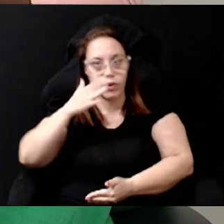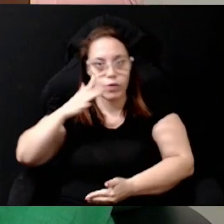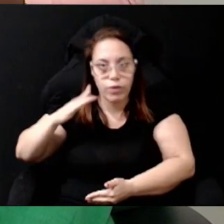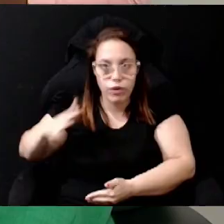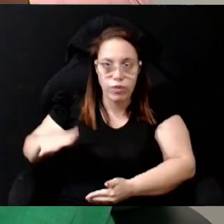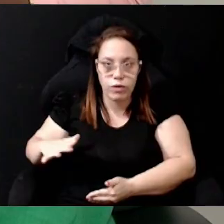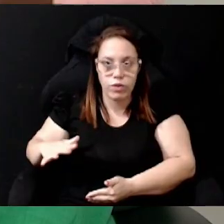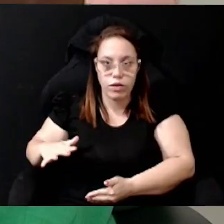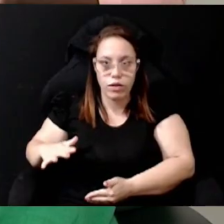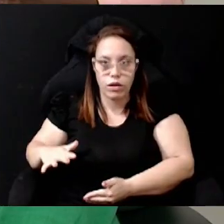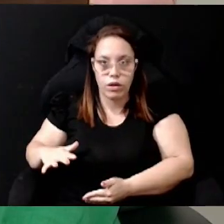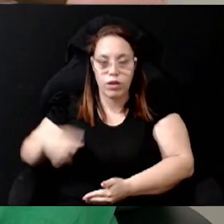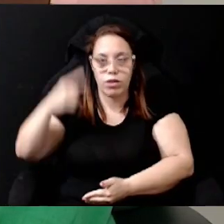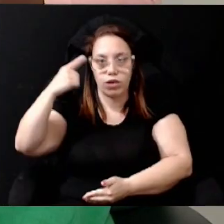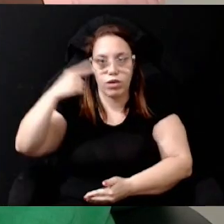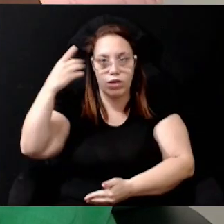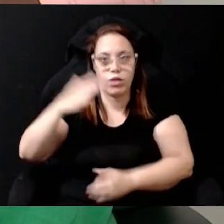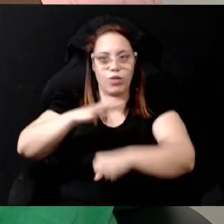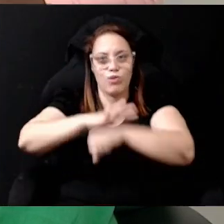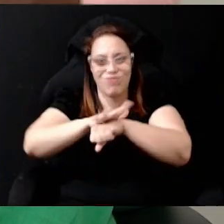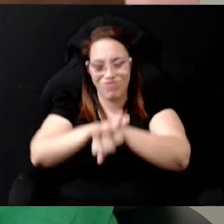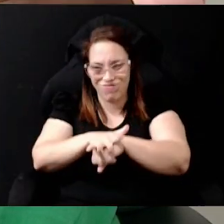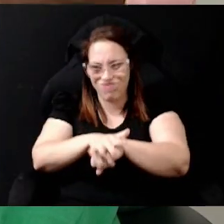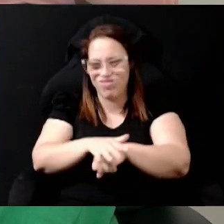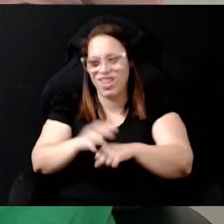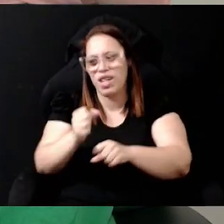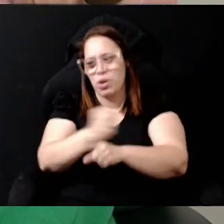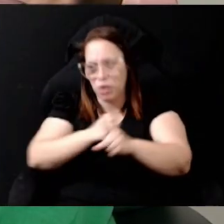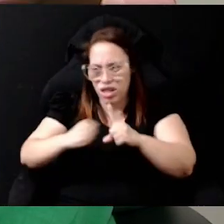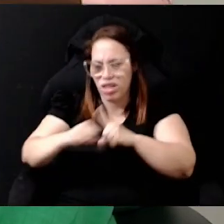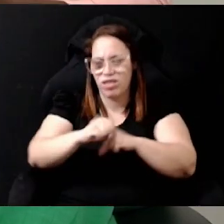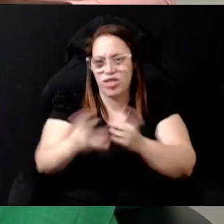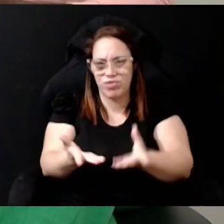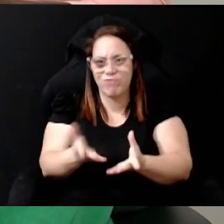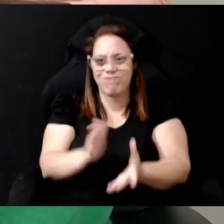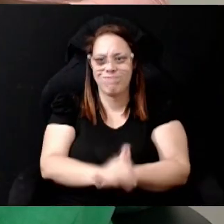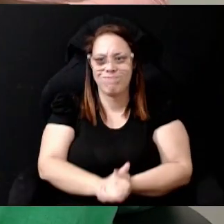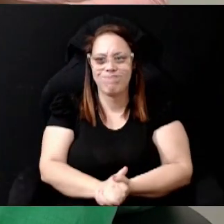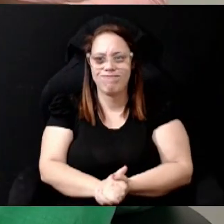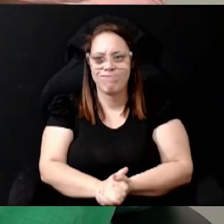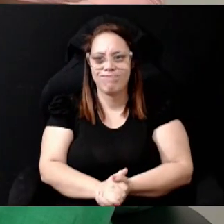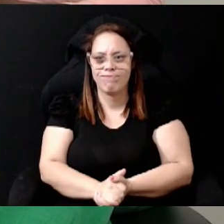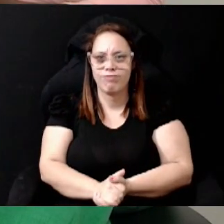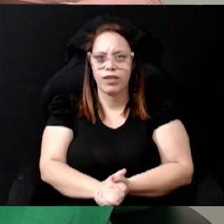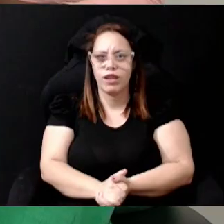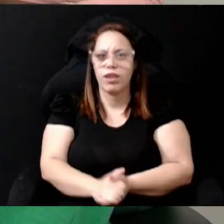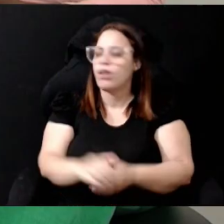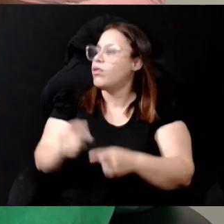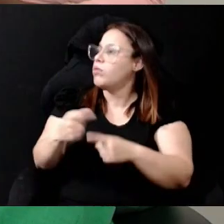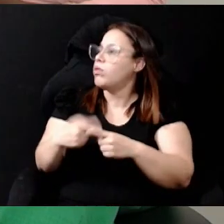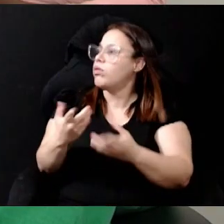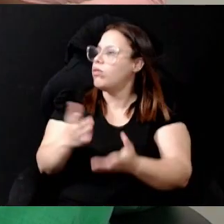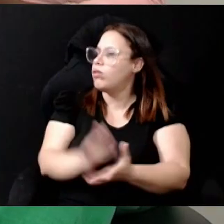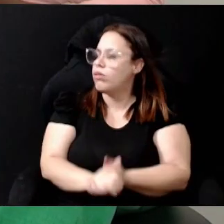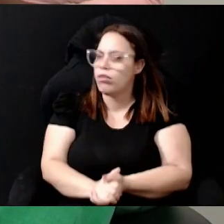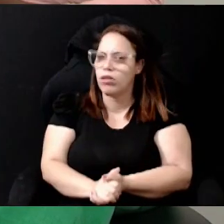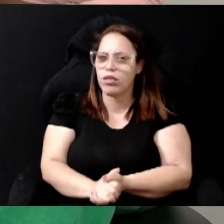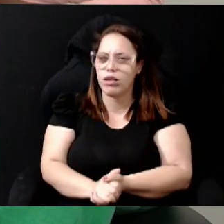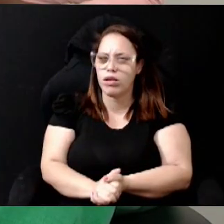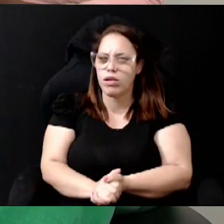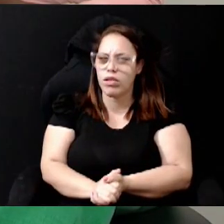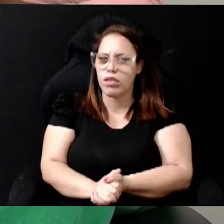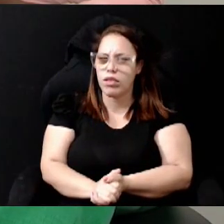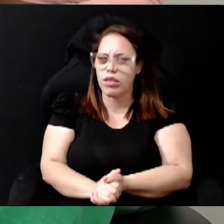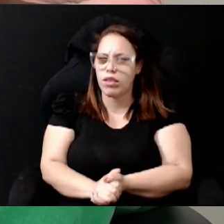dias com as crianças, né? Porque as crianças estão lá todos os dias e o racismo está todos os dias na sociedade, né? Eu trabalho dessa forma. Como as crianças